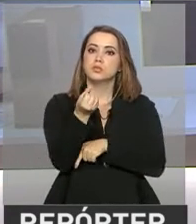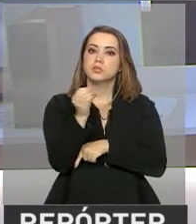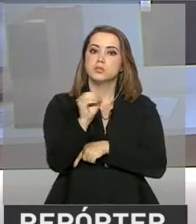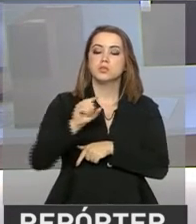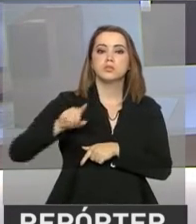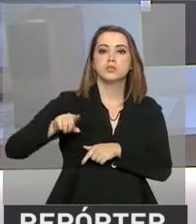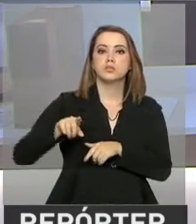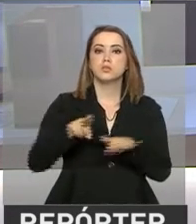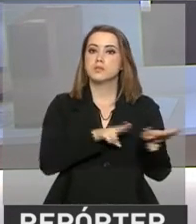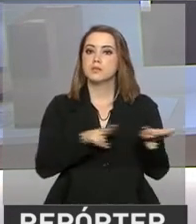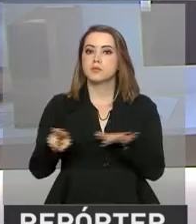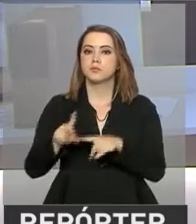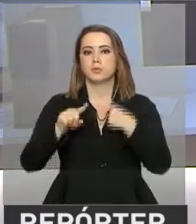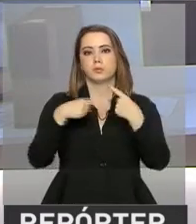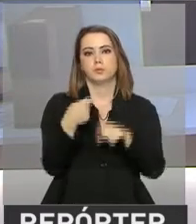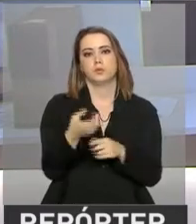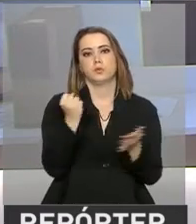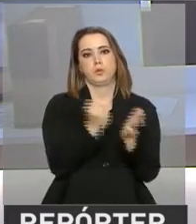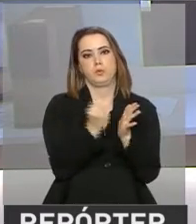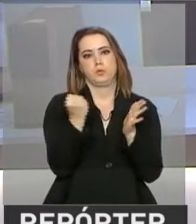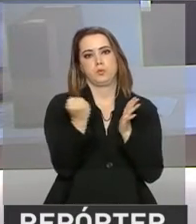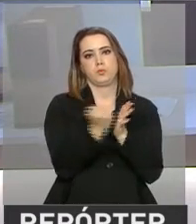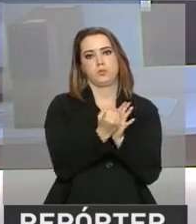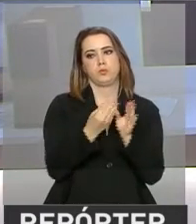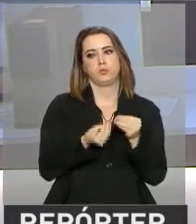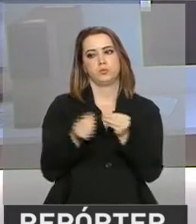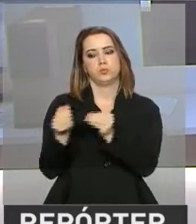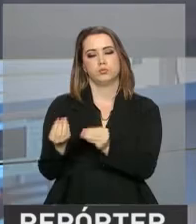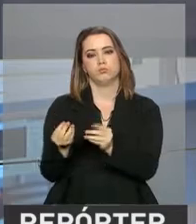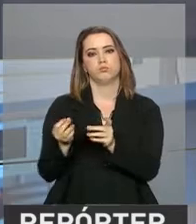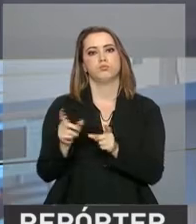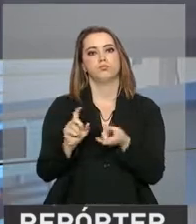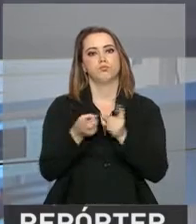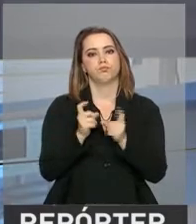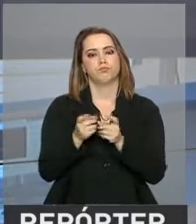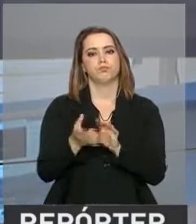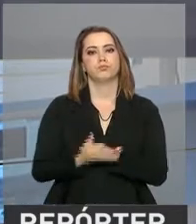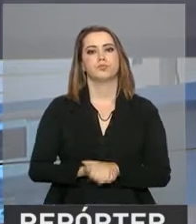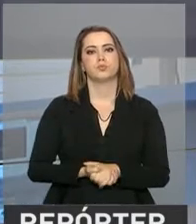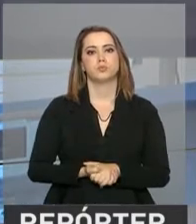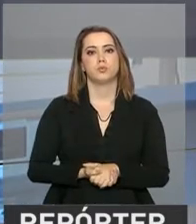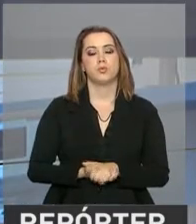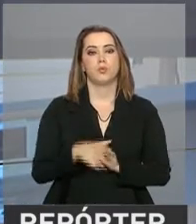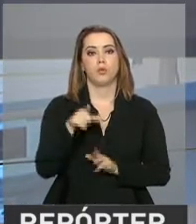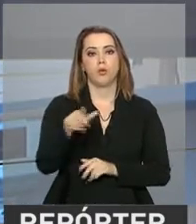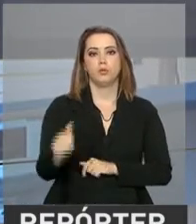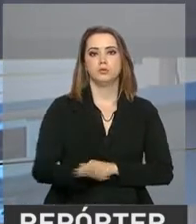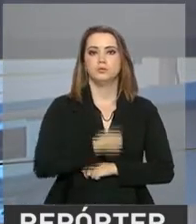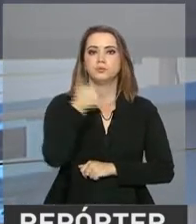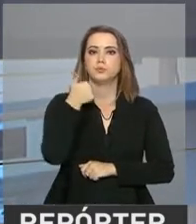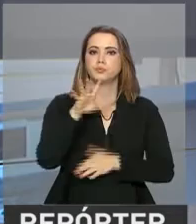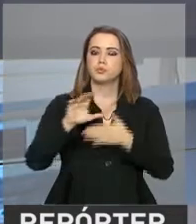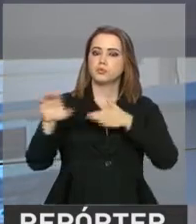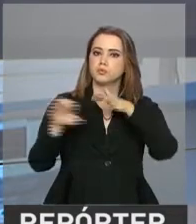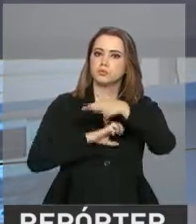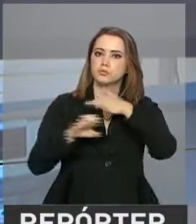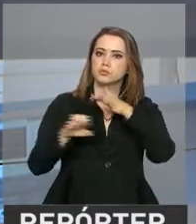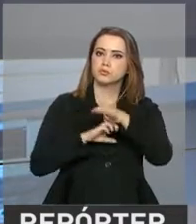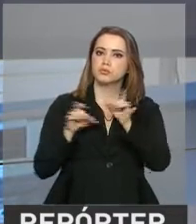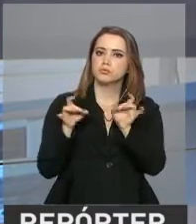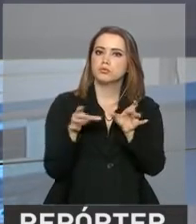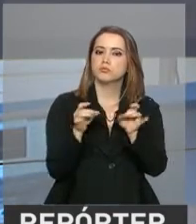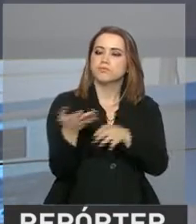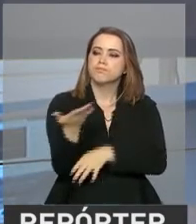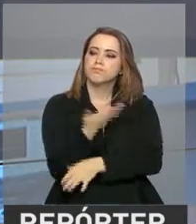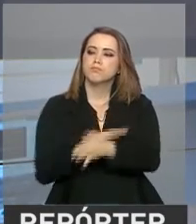até 60 semanas após os contratos de concessão. Melhorar o ambiente de negócios no Brasil. Esse